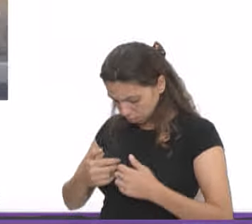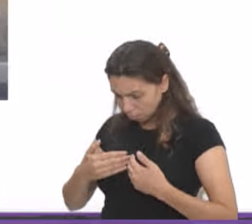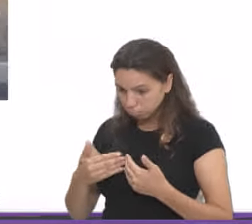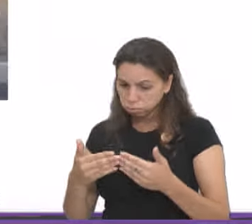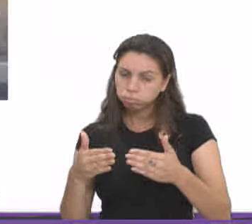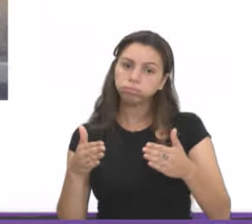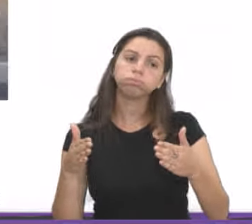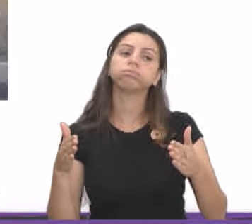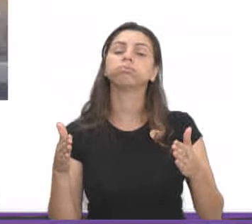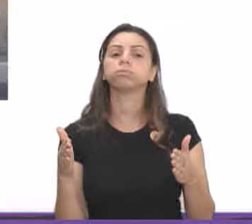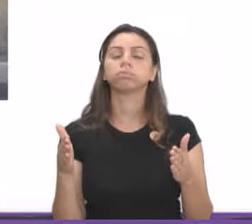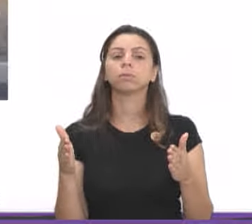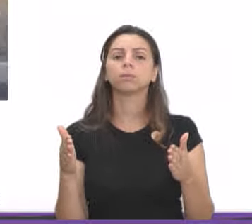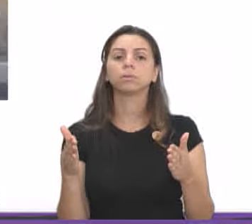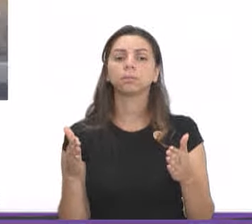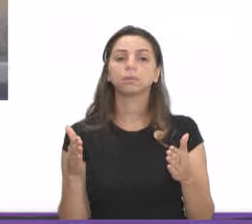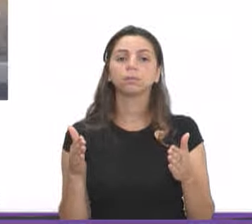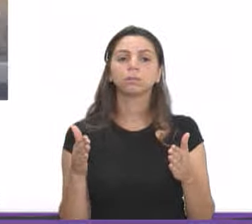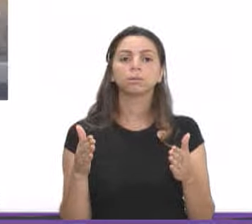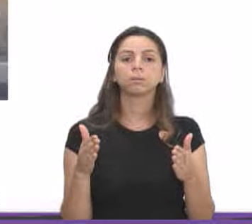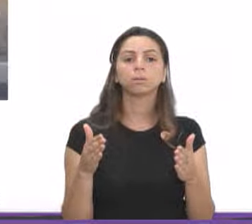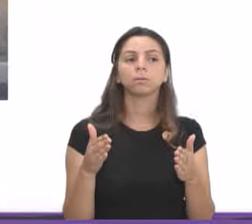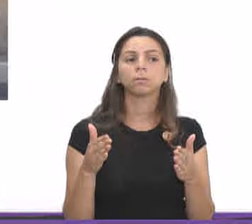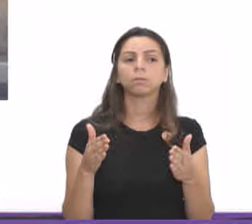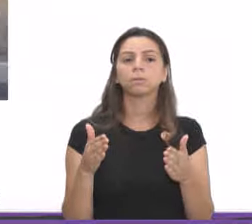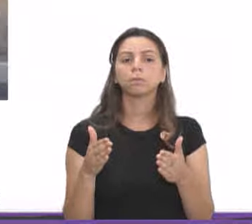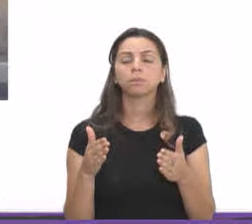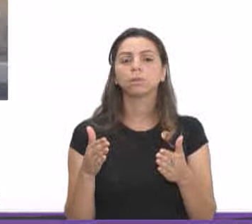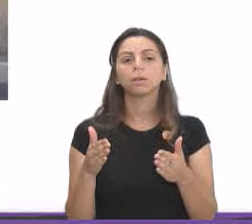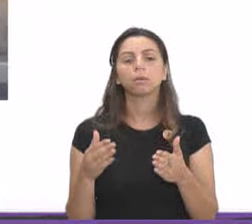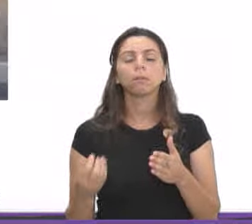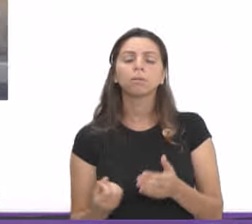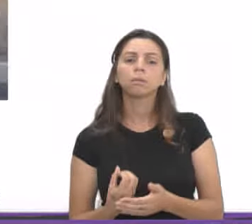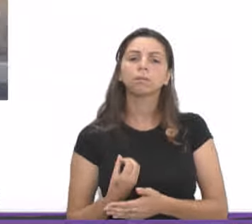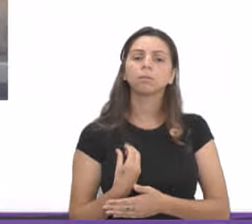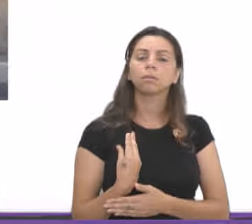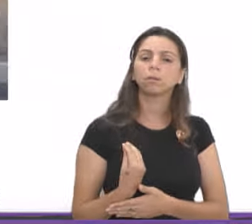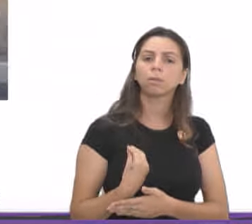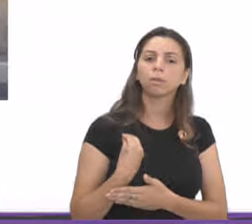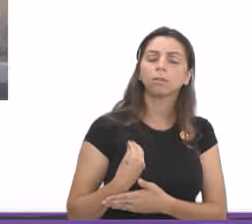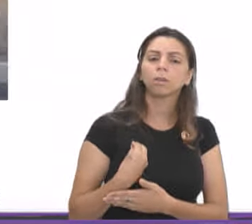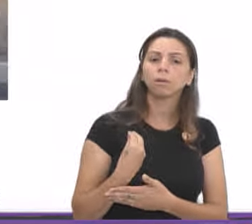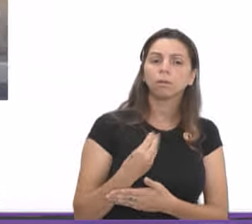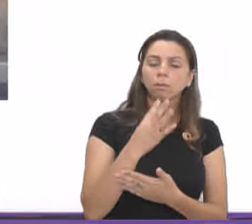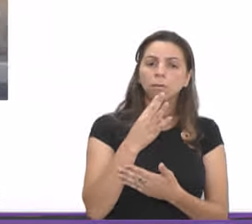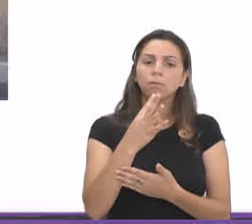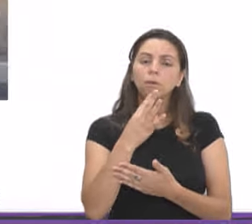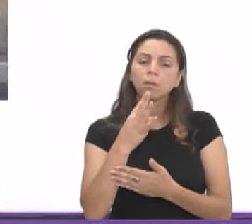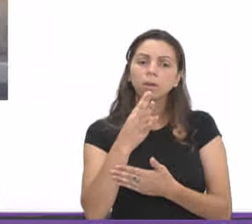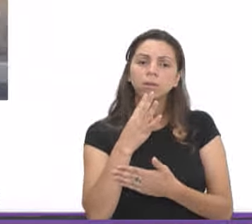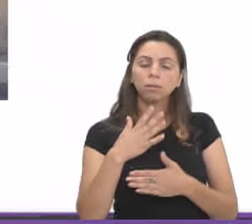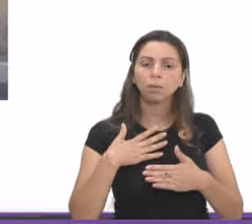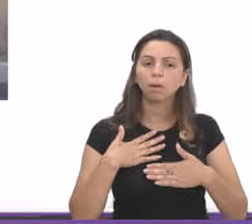outros que descobriram acerca de si e mesmo a questão do grupo.